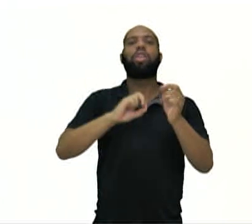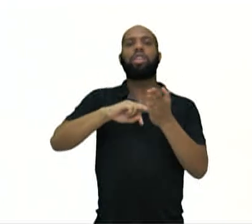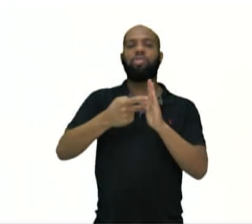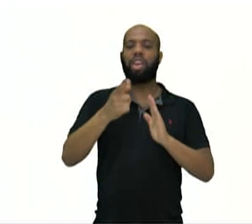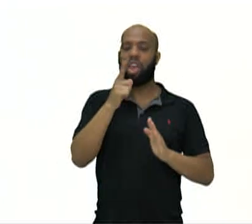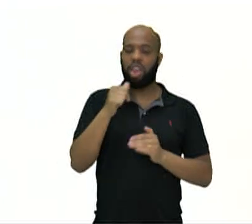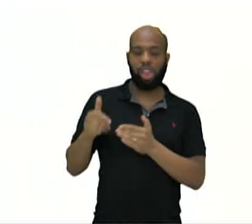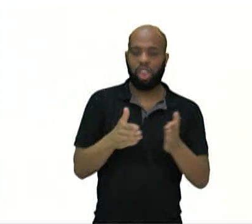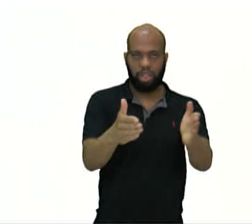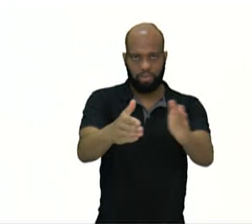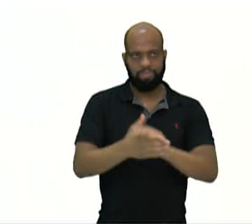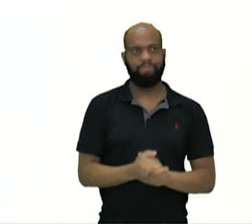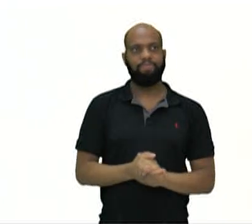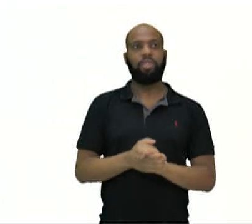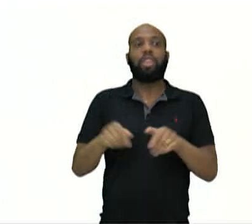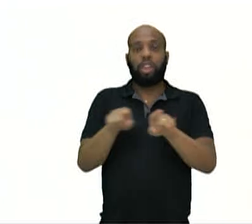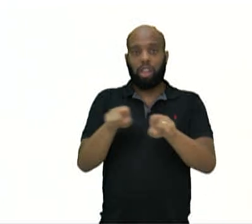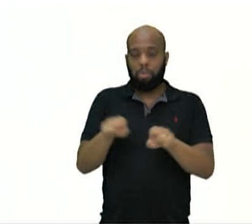Uma área